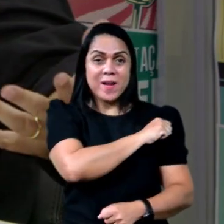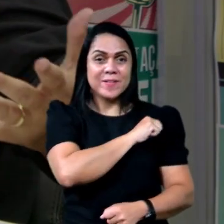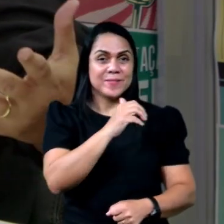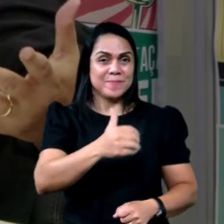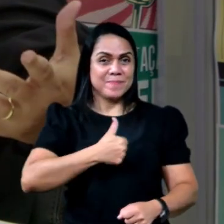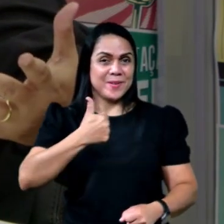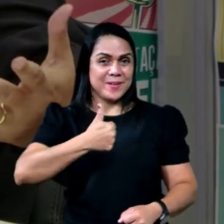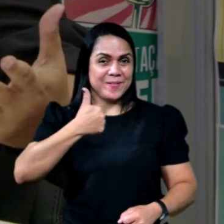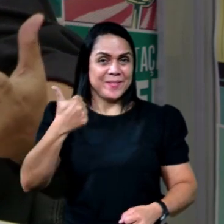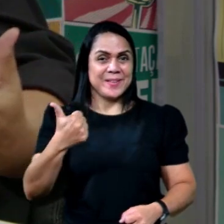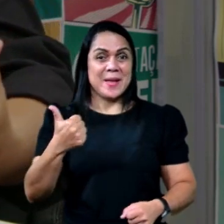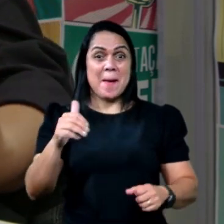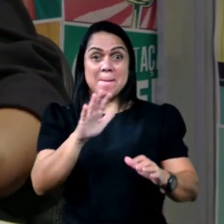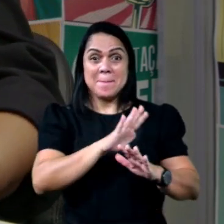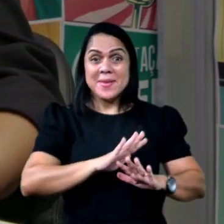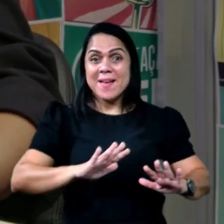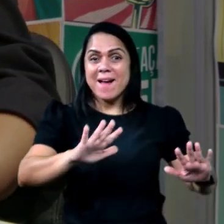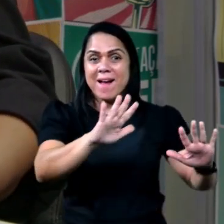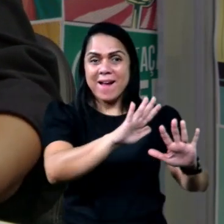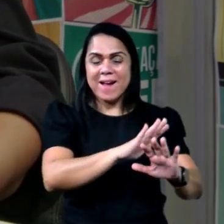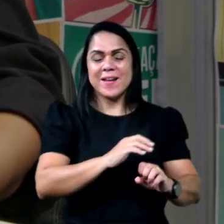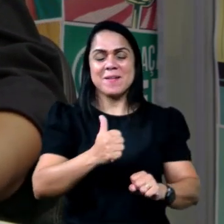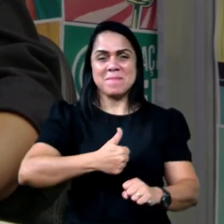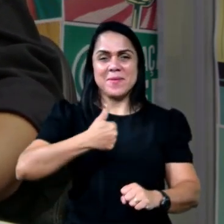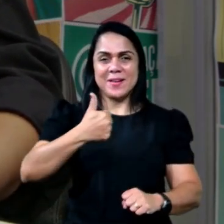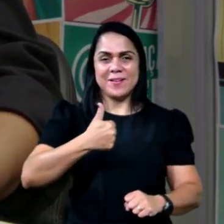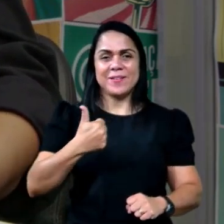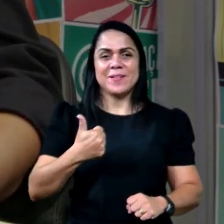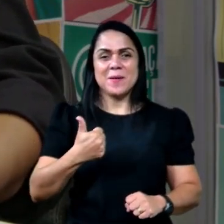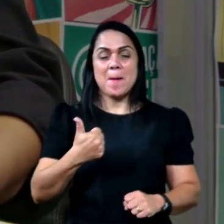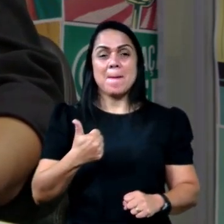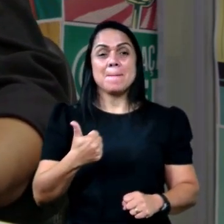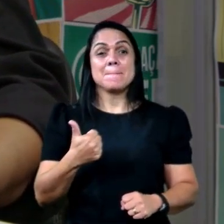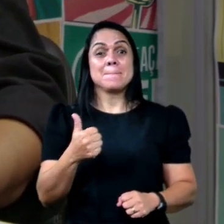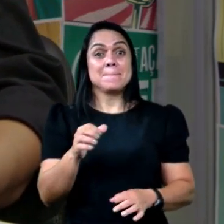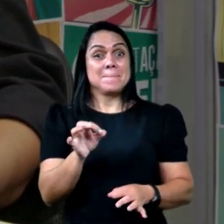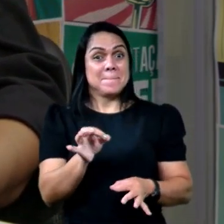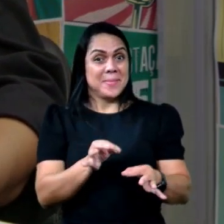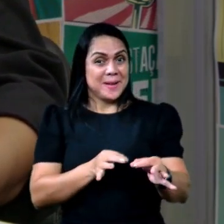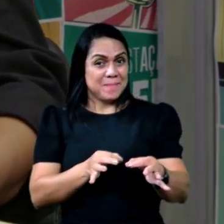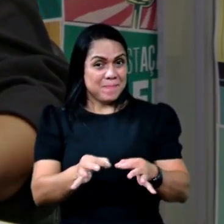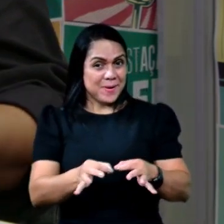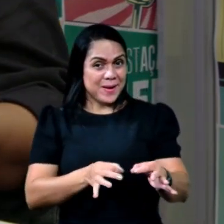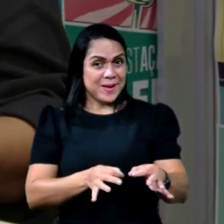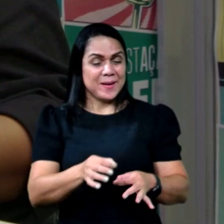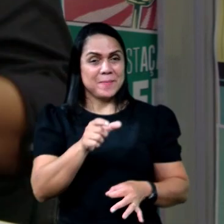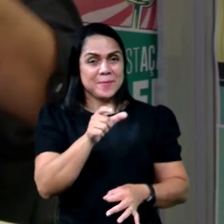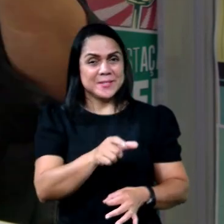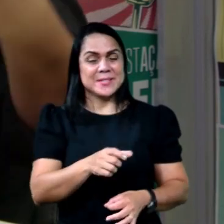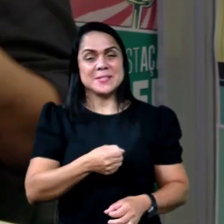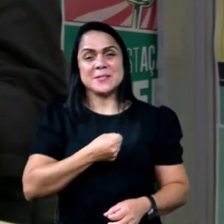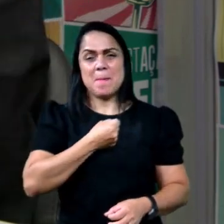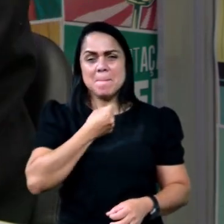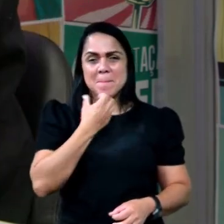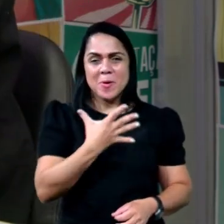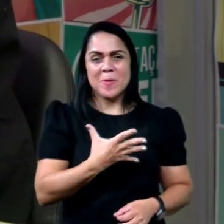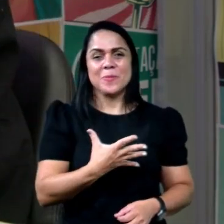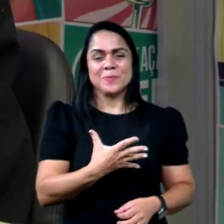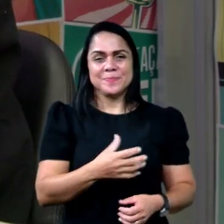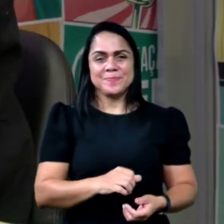área fica. Então, se você veio, se prepare. Porque eu vou fazer você ser bom. E eu vou te matar aqui dentro, mas vai dar